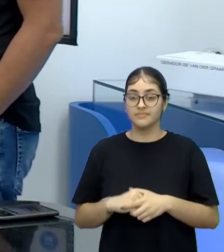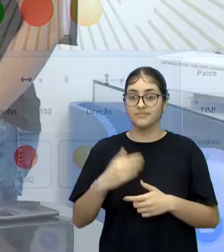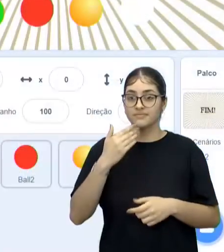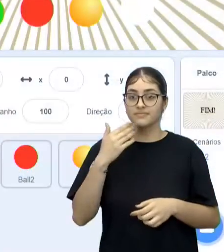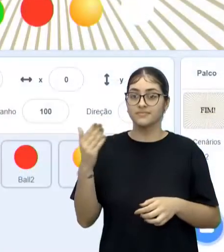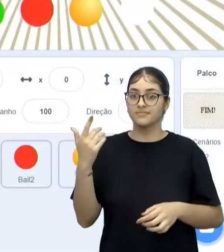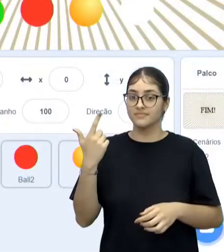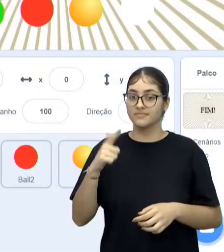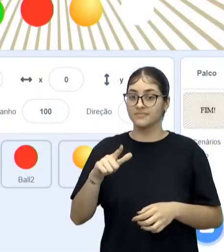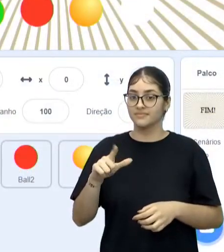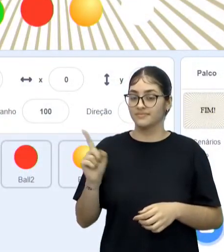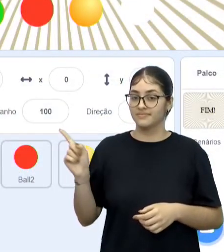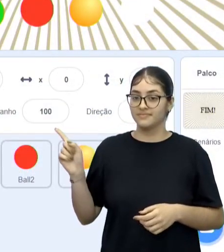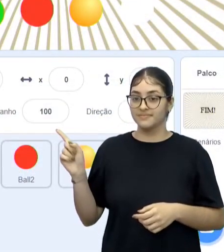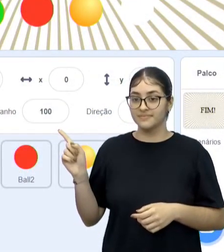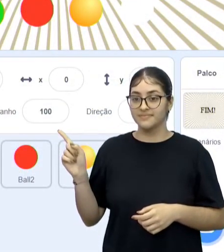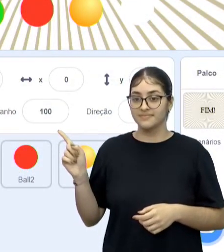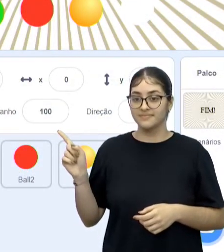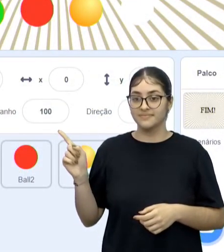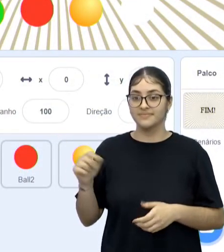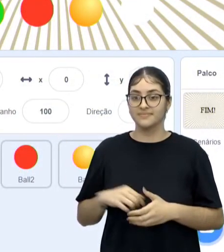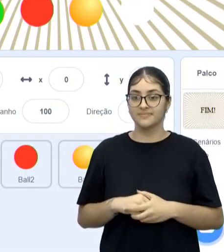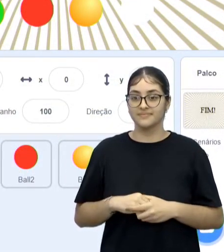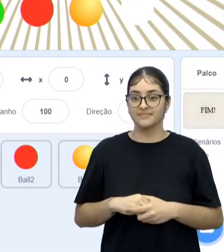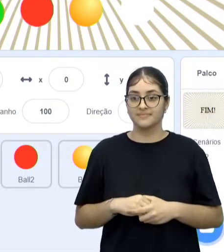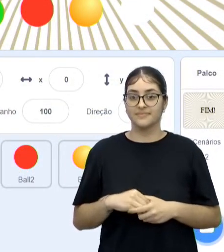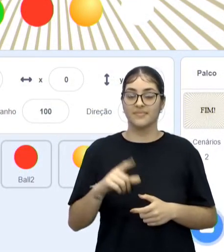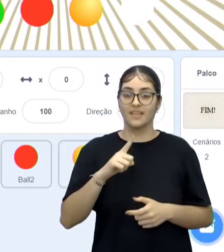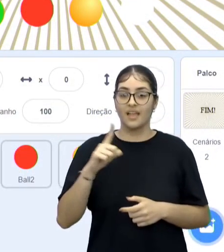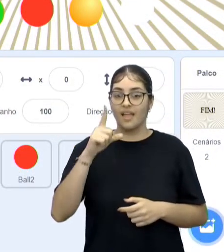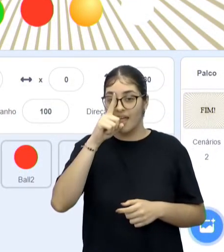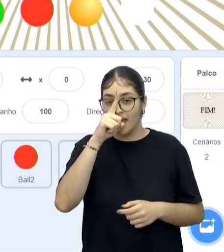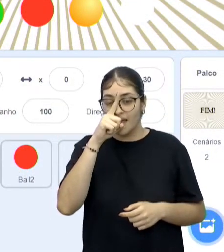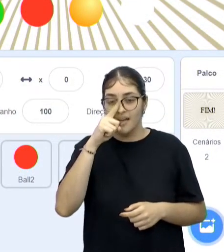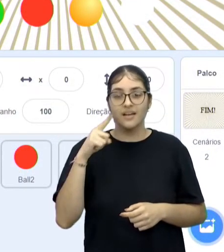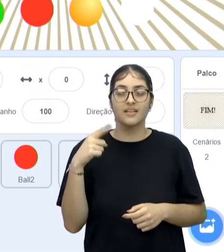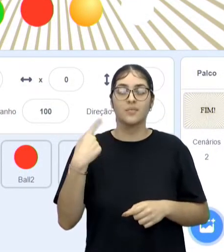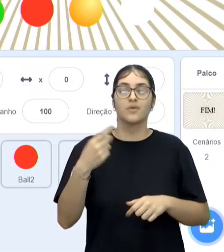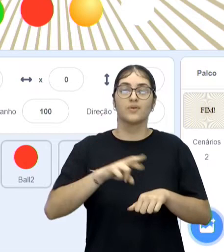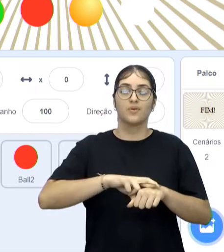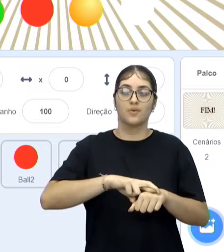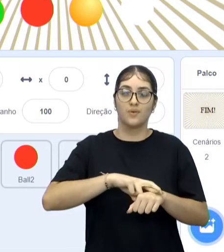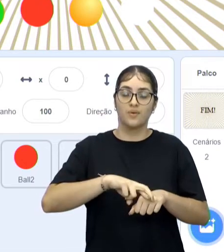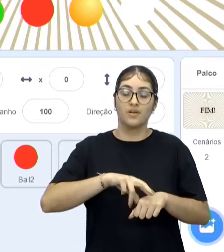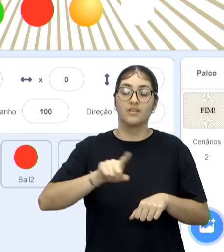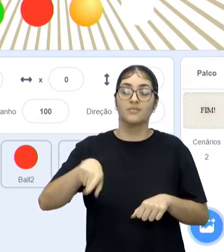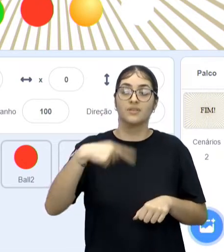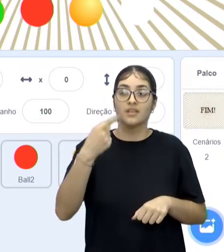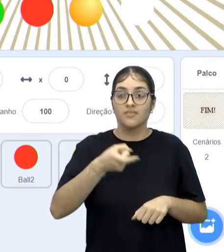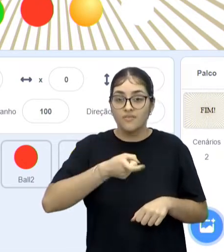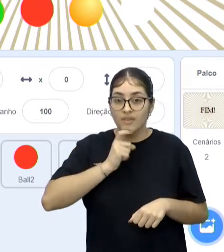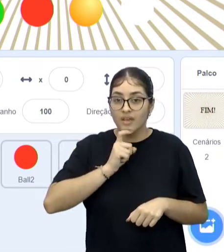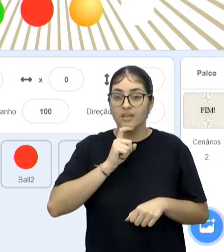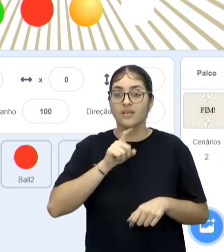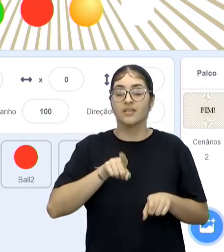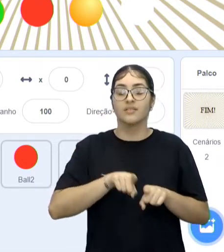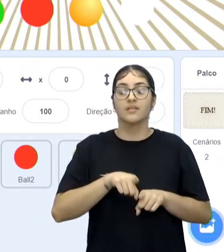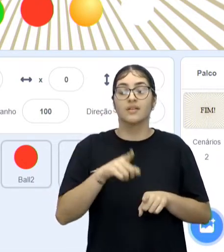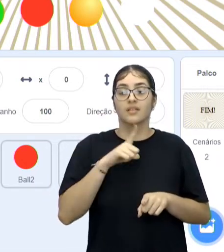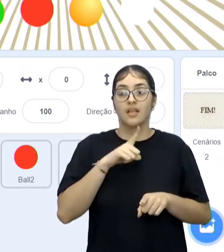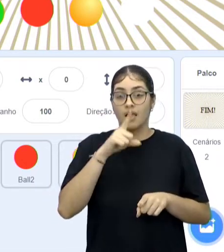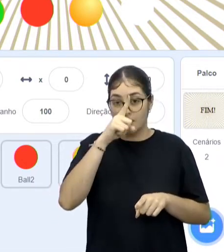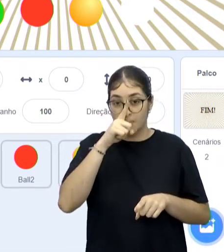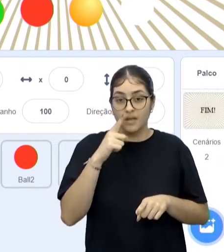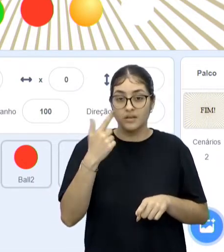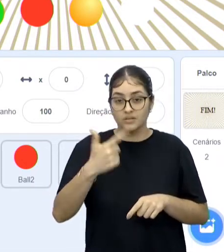dar um zoom de novo. Legal. Ó, tem um amarelo, depois tem um roxo, depois tem um verde, tem um amarelo de